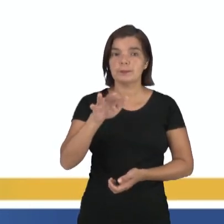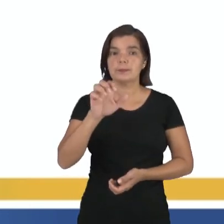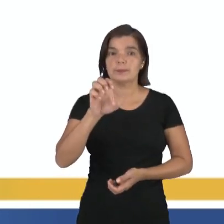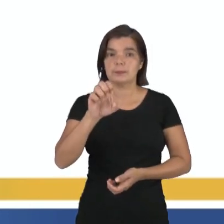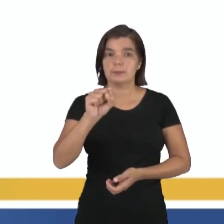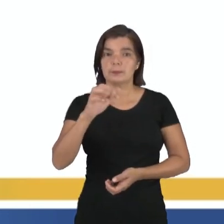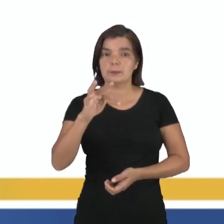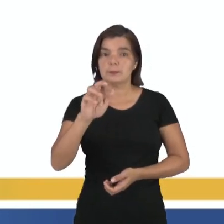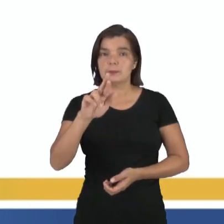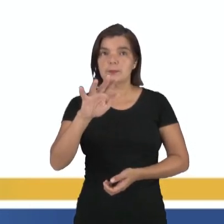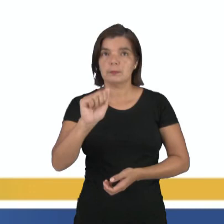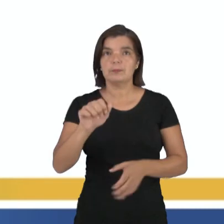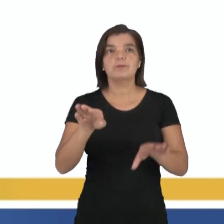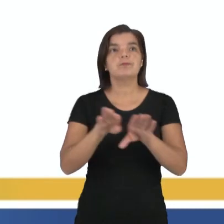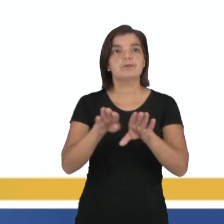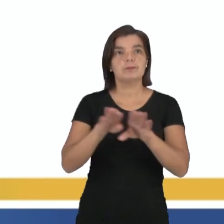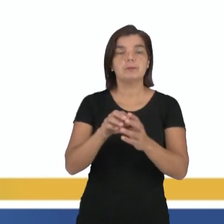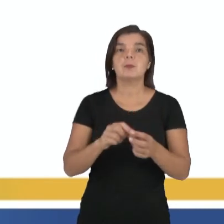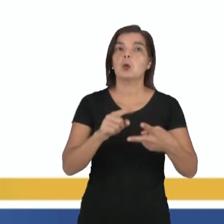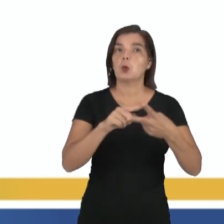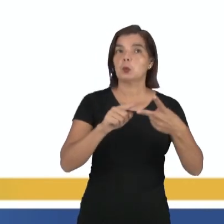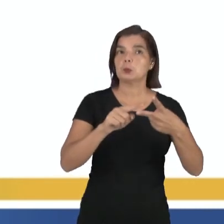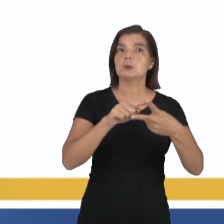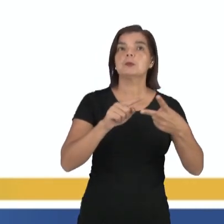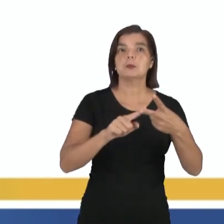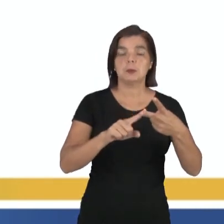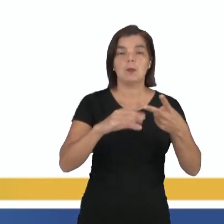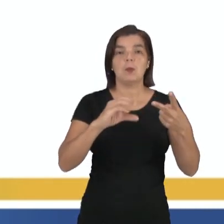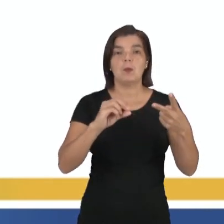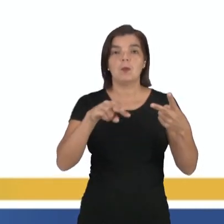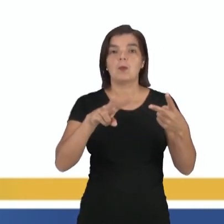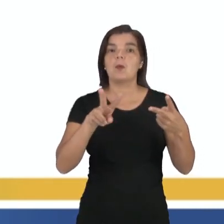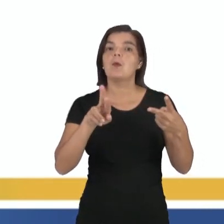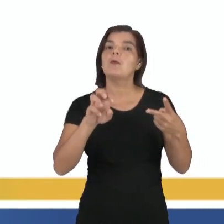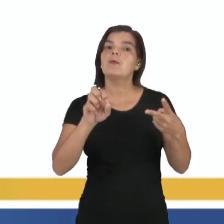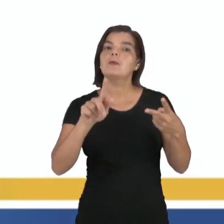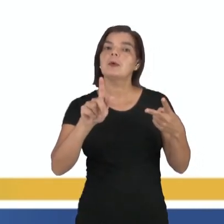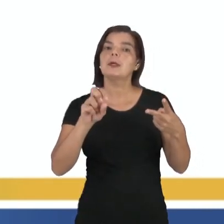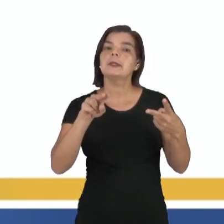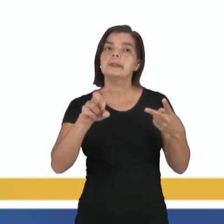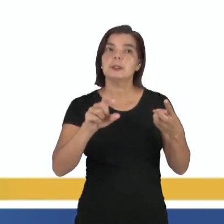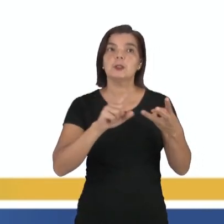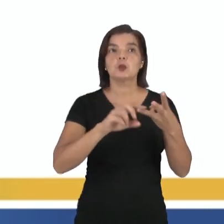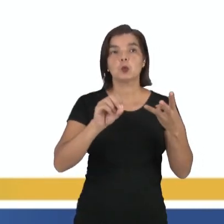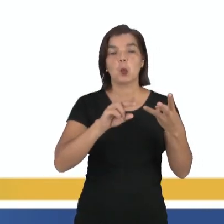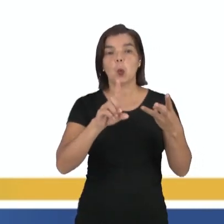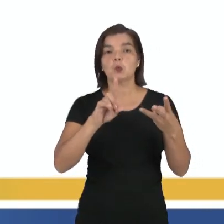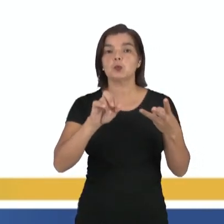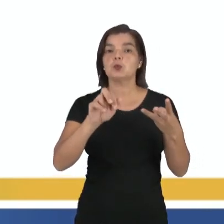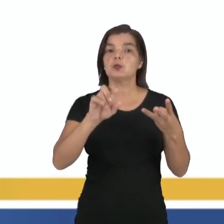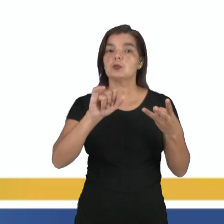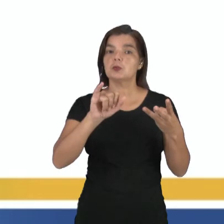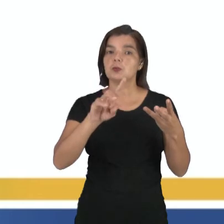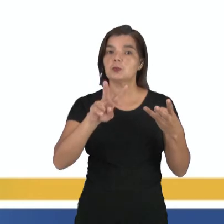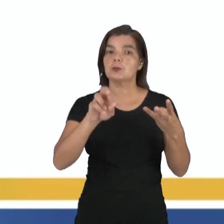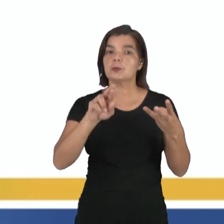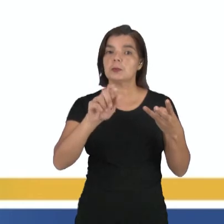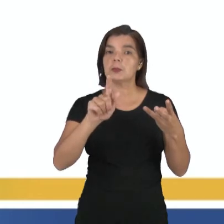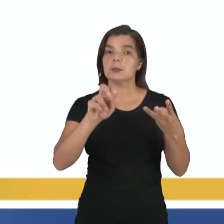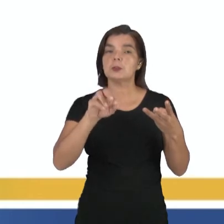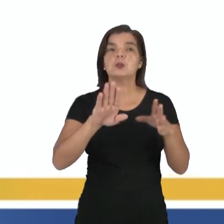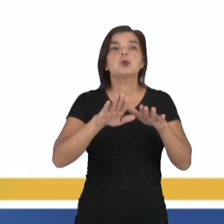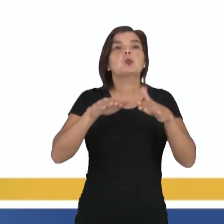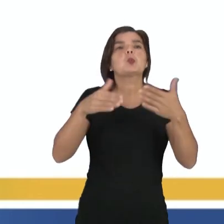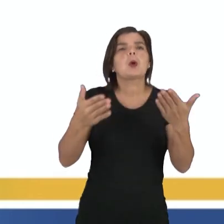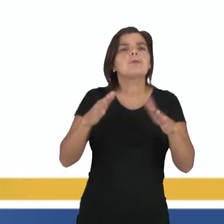delgada pode ser convergente ou divergente, isso a gente viu ao longo do conteúdo. Essa propriedade óptica vai depender